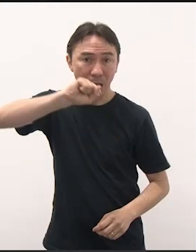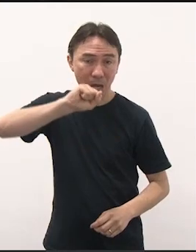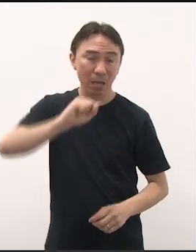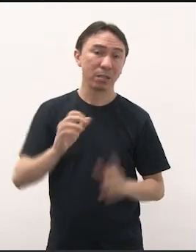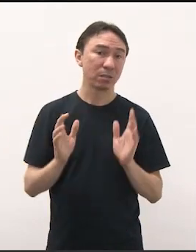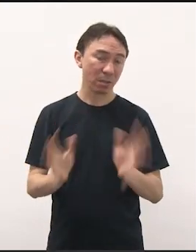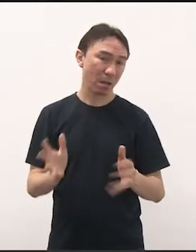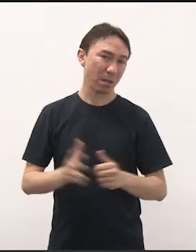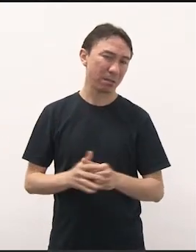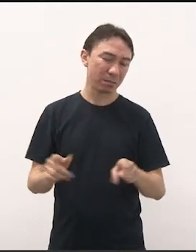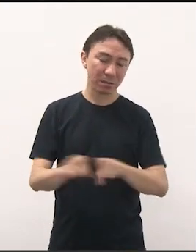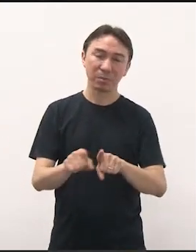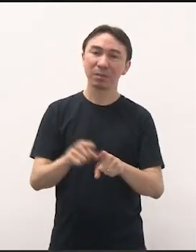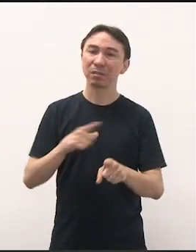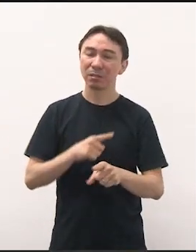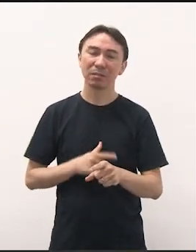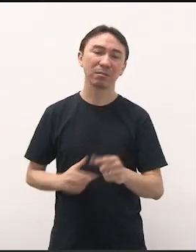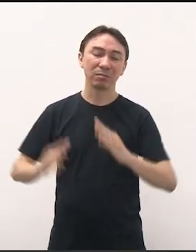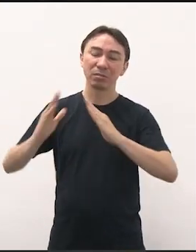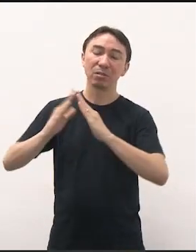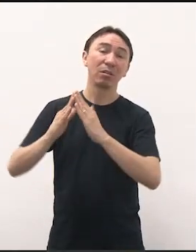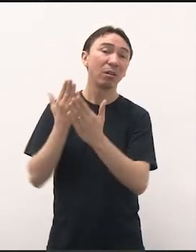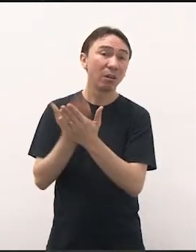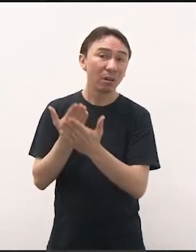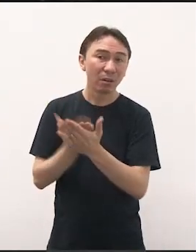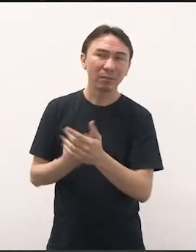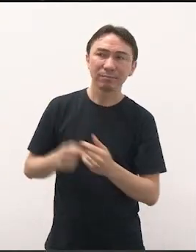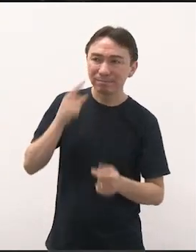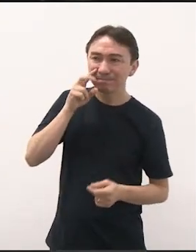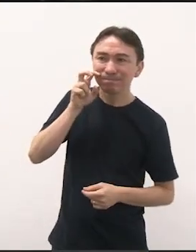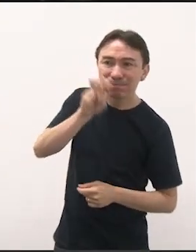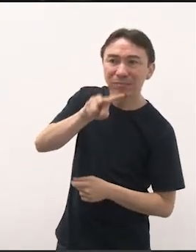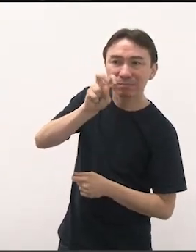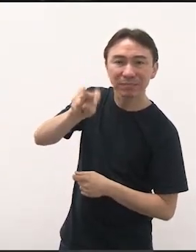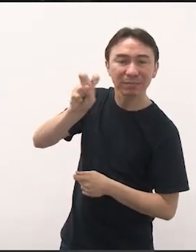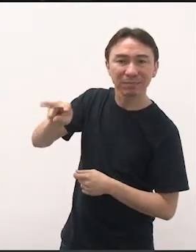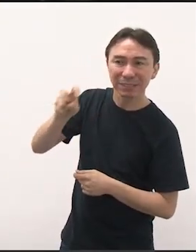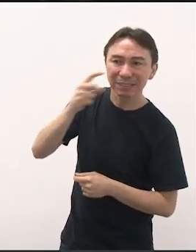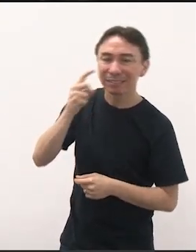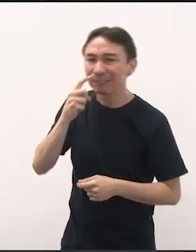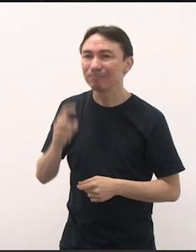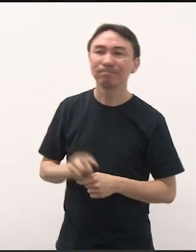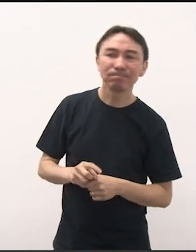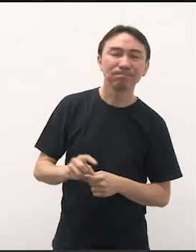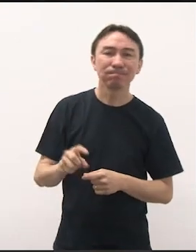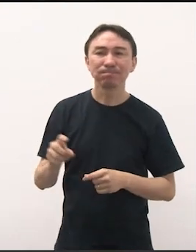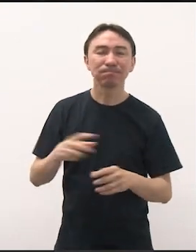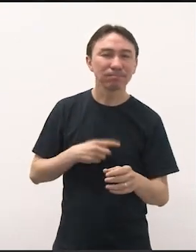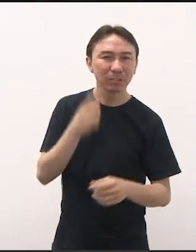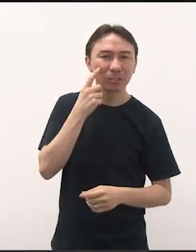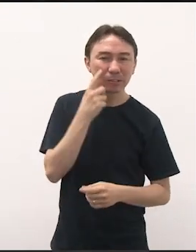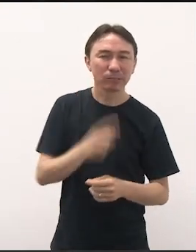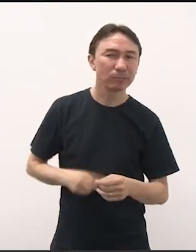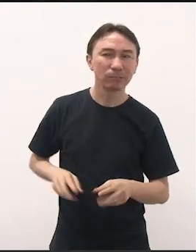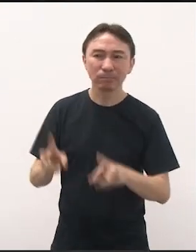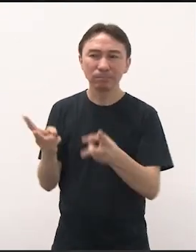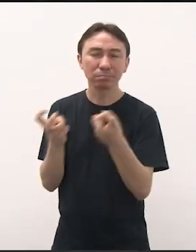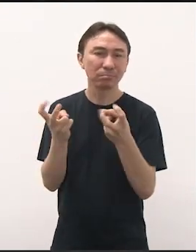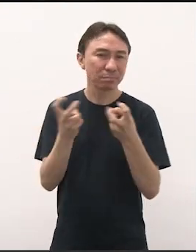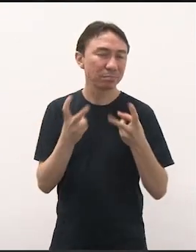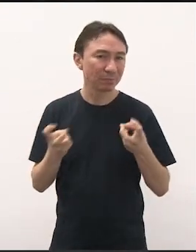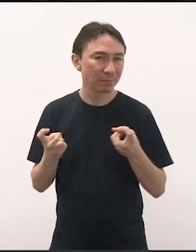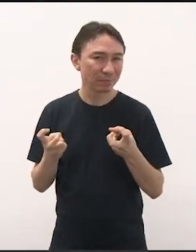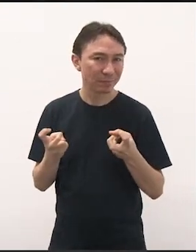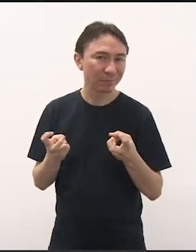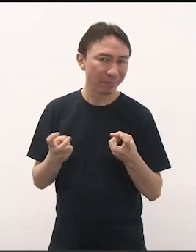das escolas, né? De que a gente está aqui compartilhando um conjunto de conhecimentos teóricos, mas a gente sentia